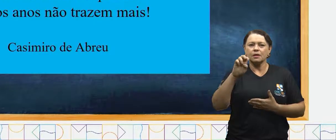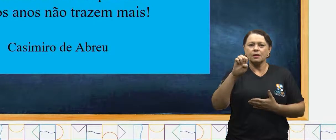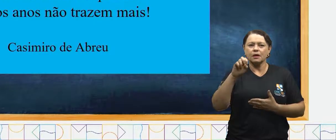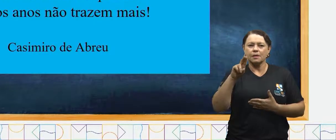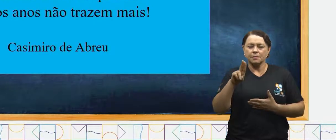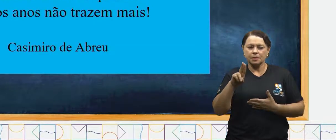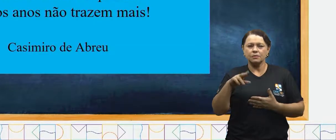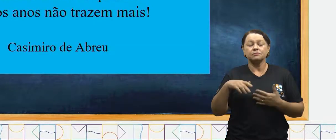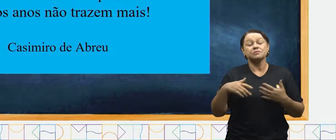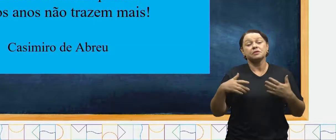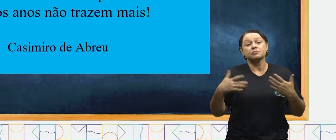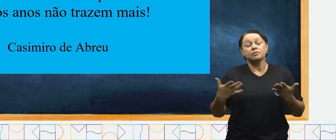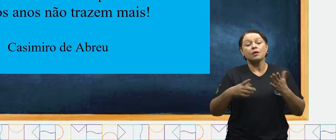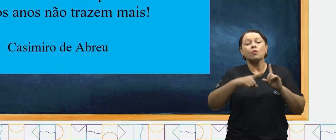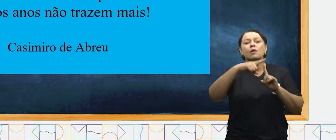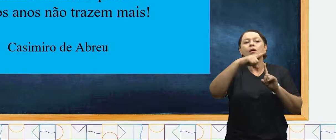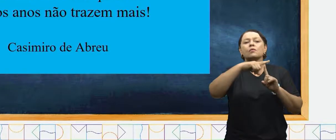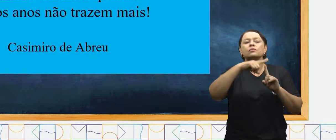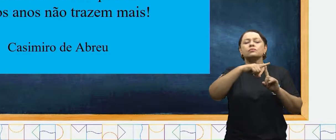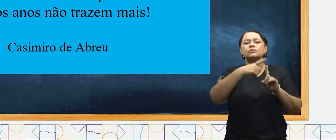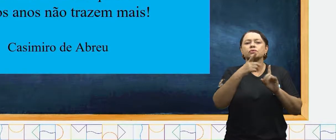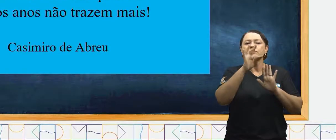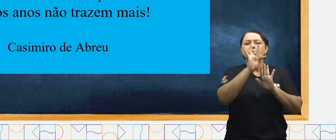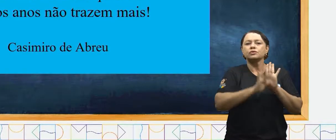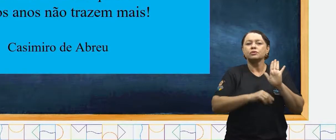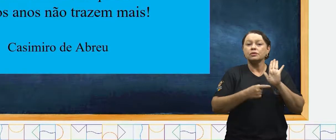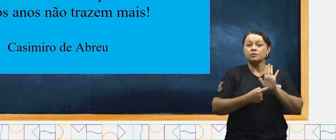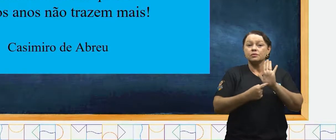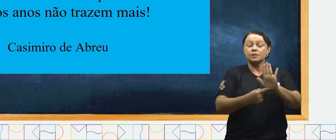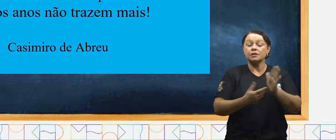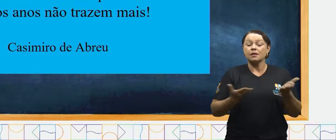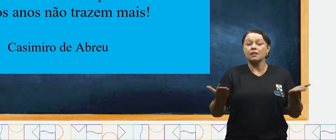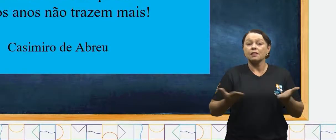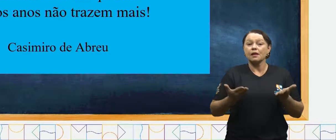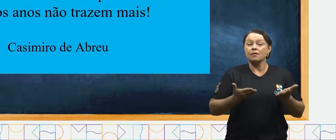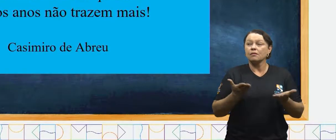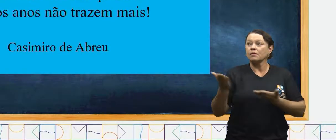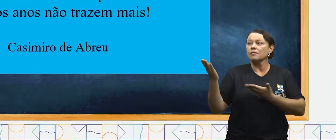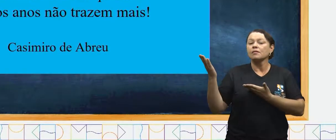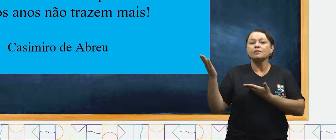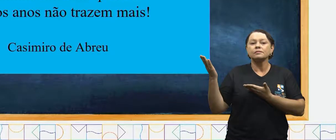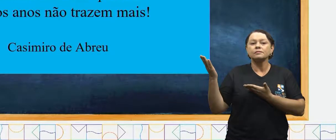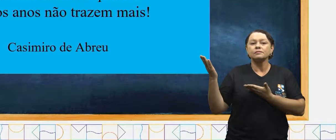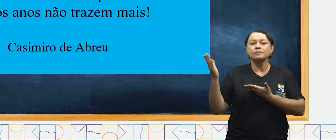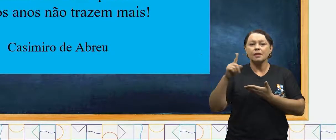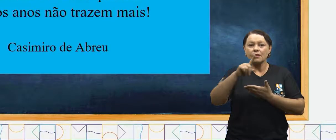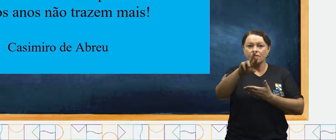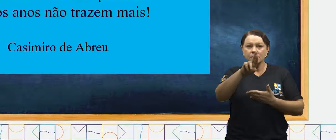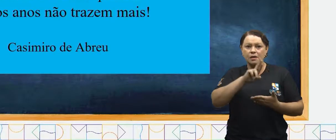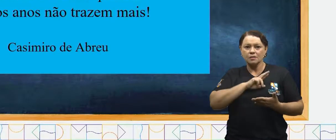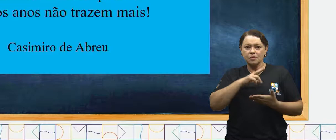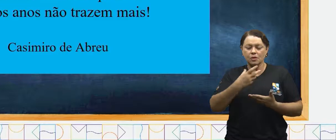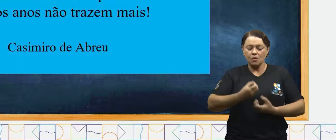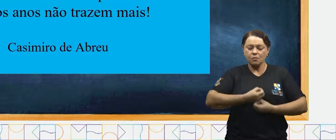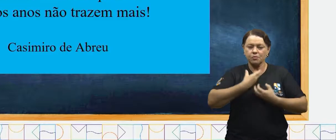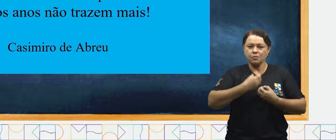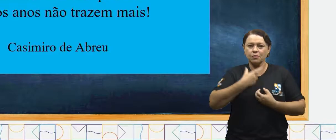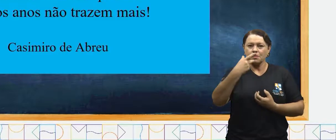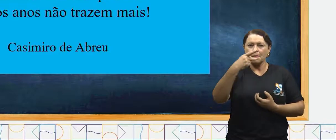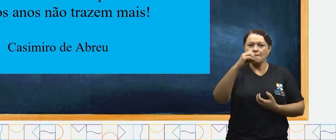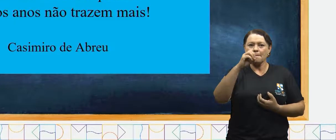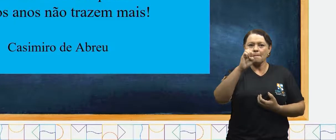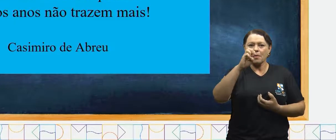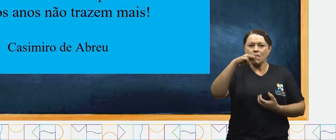gênero apresentado aqui? Se você respondeu poema, você acertou.